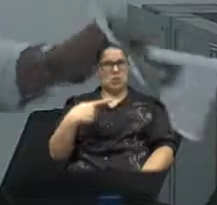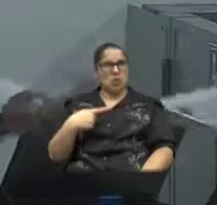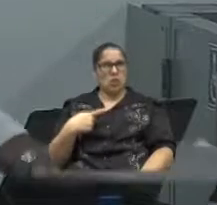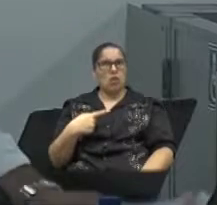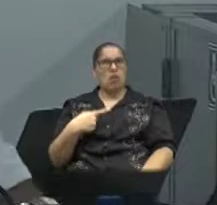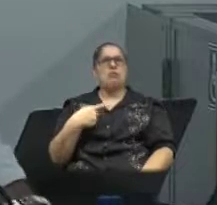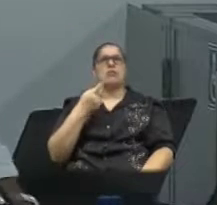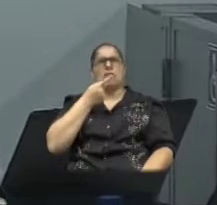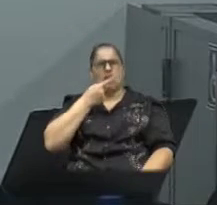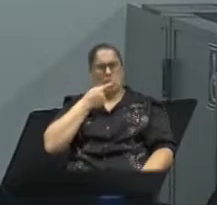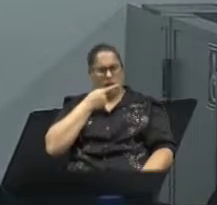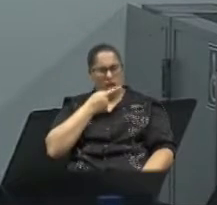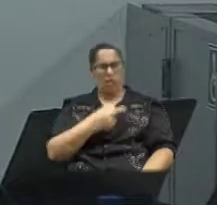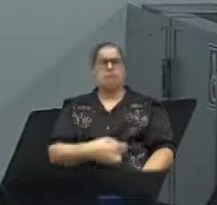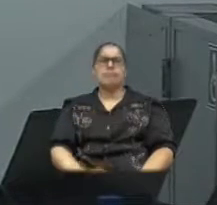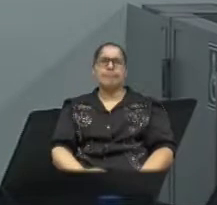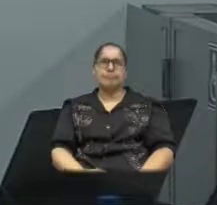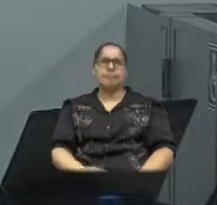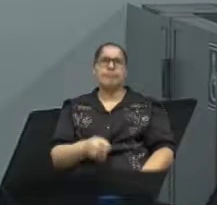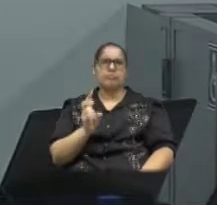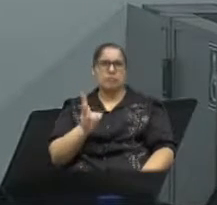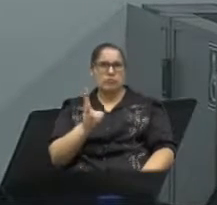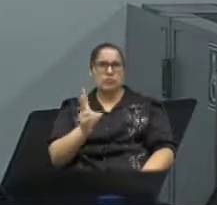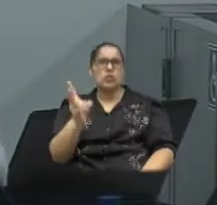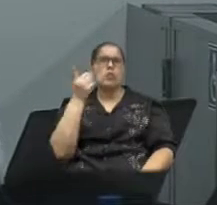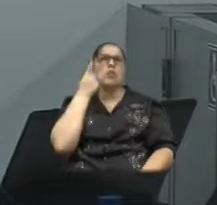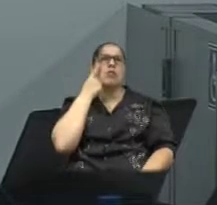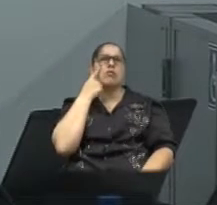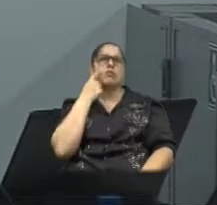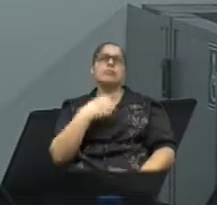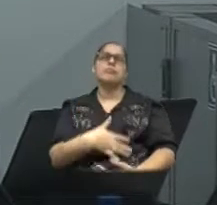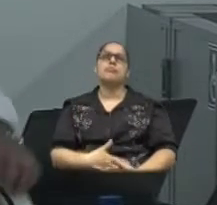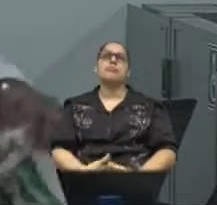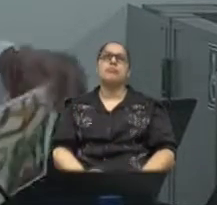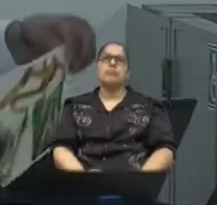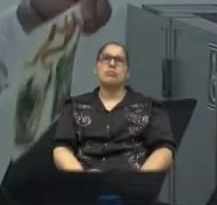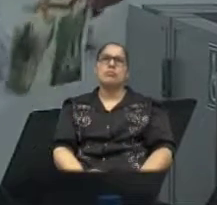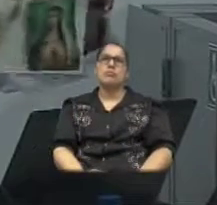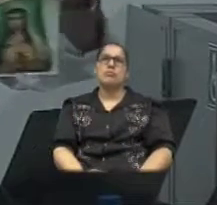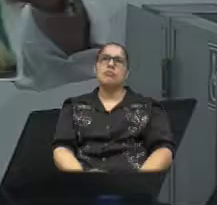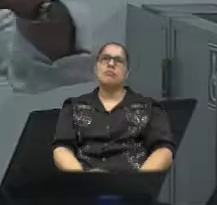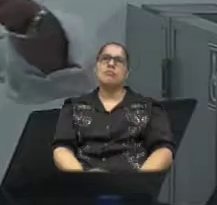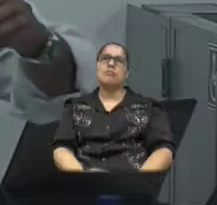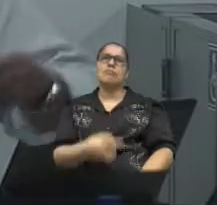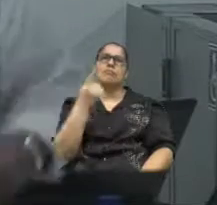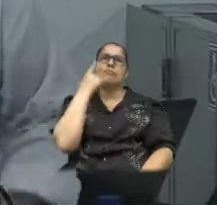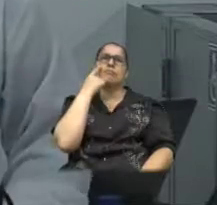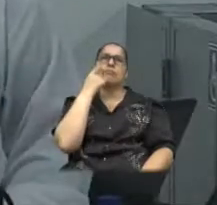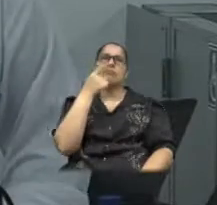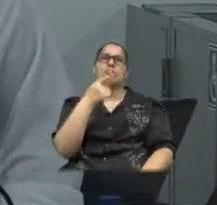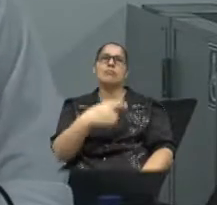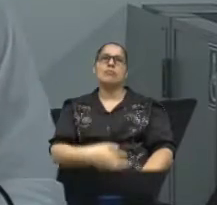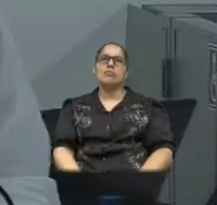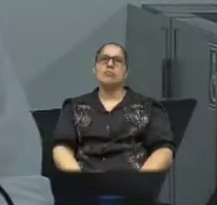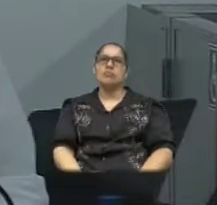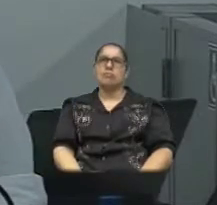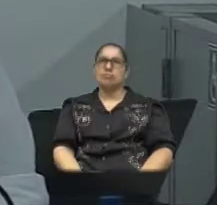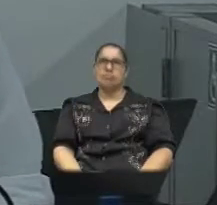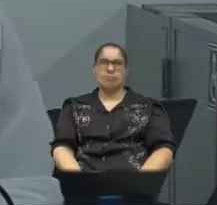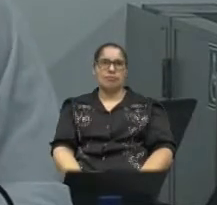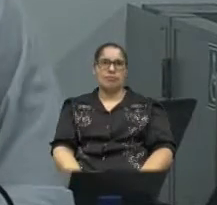vamos continuar passando pela amostra. E aí chega nessa imagem aqui, ó, doutora